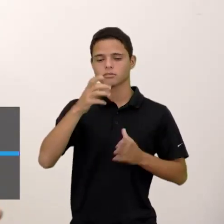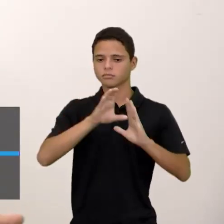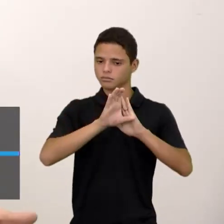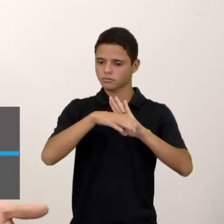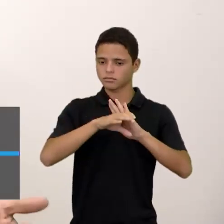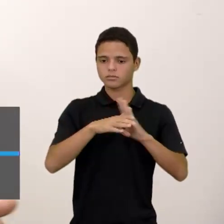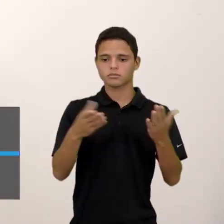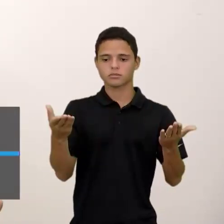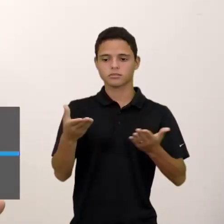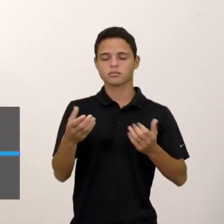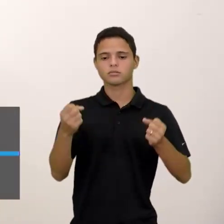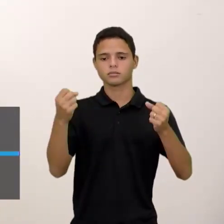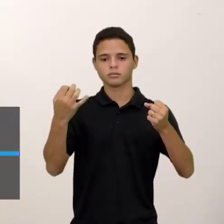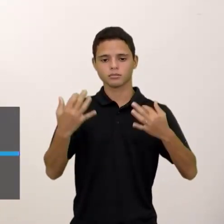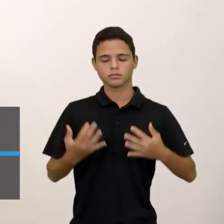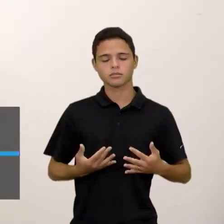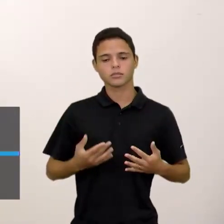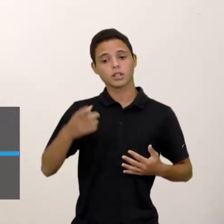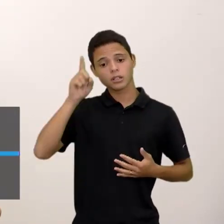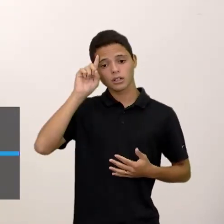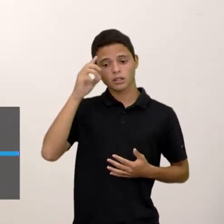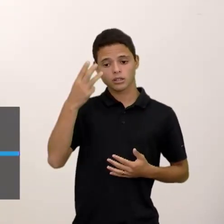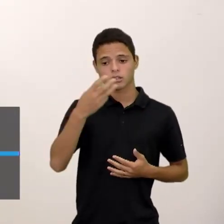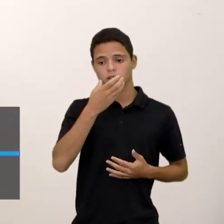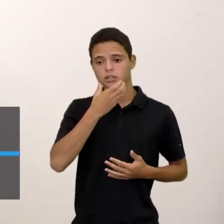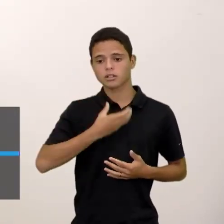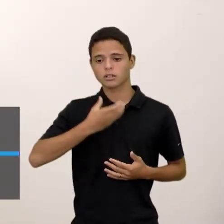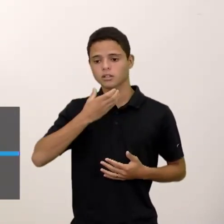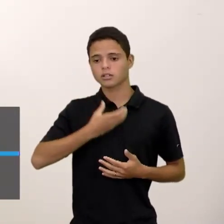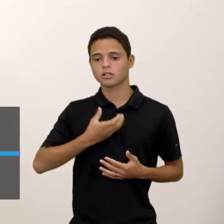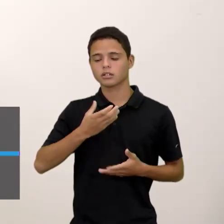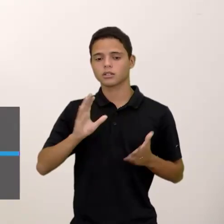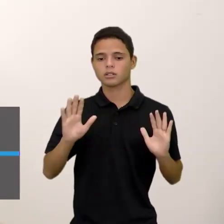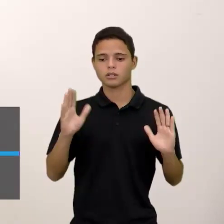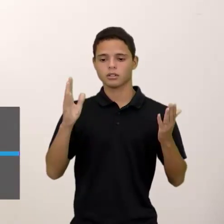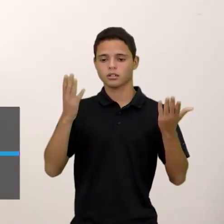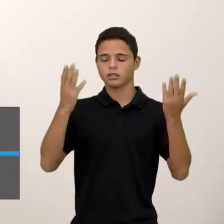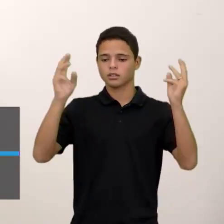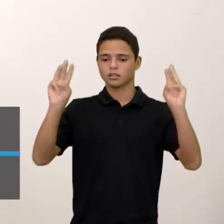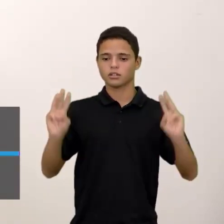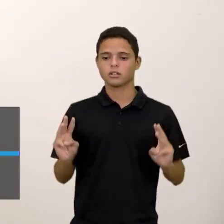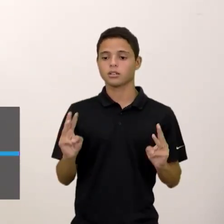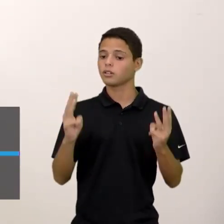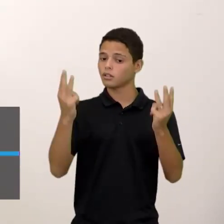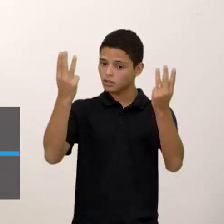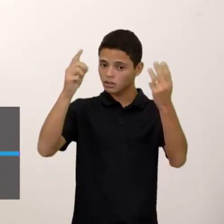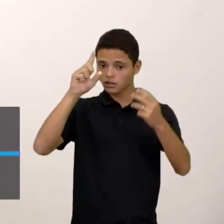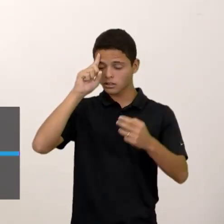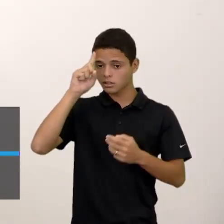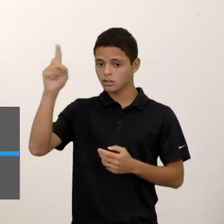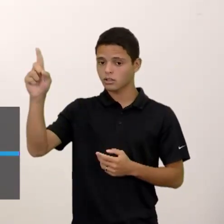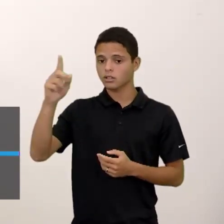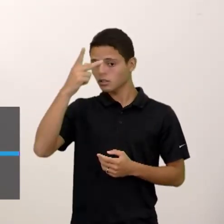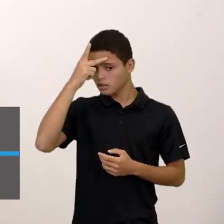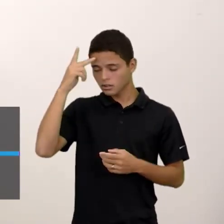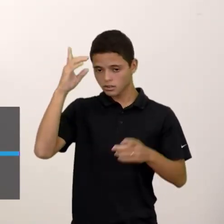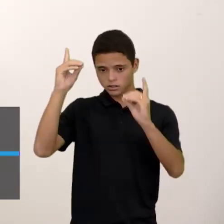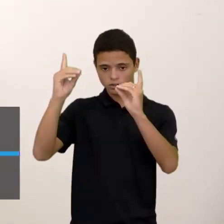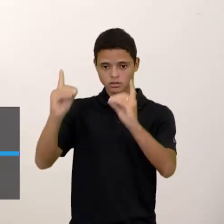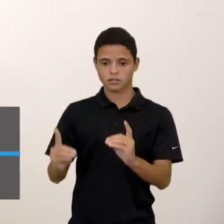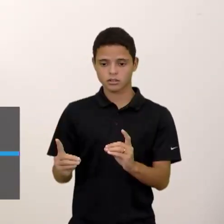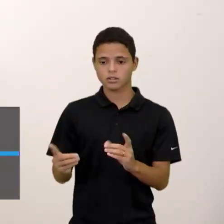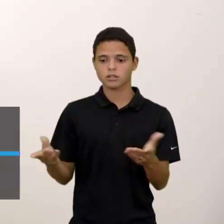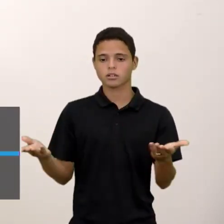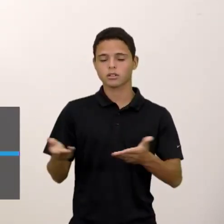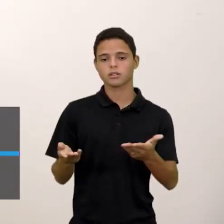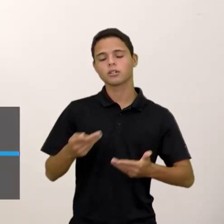conceitos. Agora, no último dia 3 de dezembro, nós tivemos a comemoração do Dia Internacional da Pessoa com Deficiência. E hoje